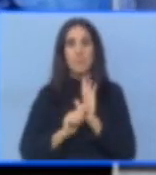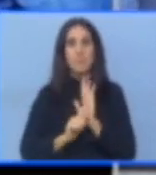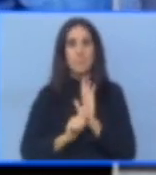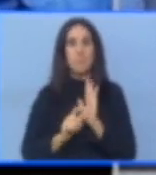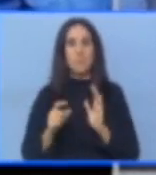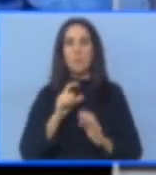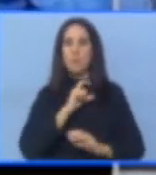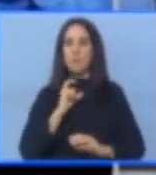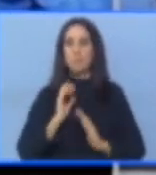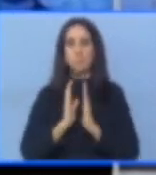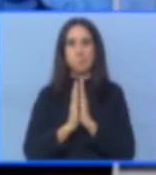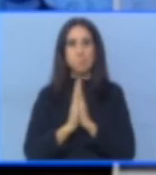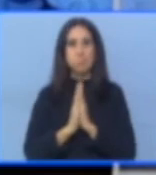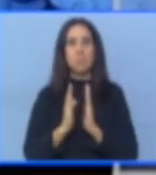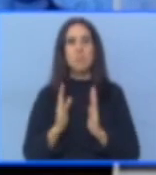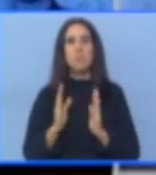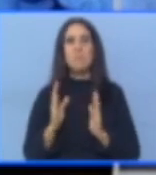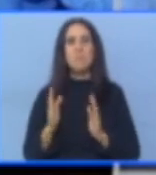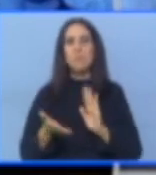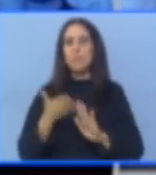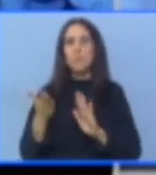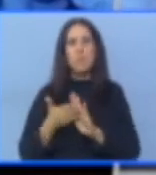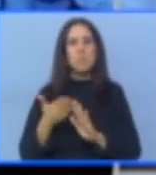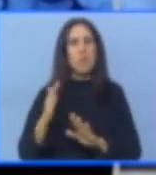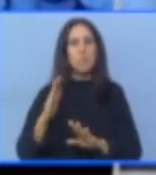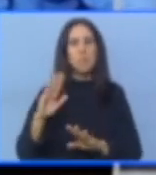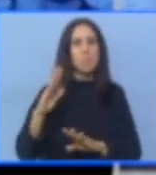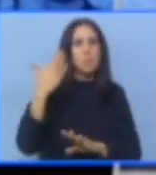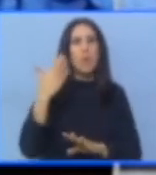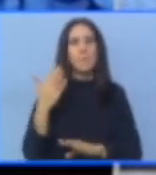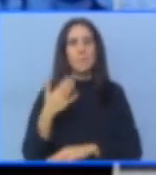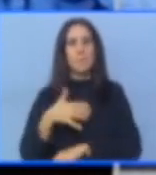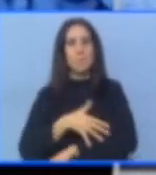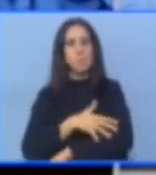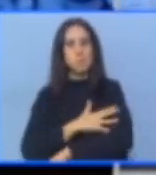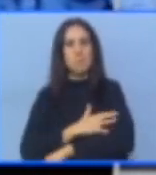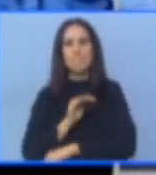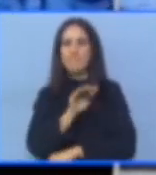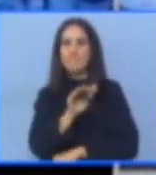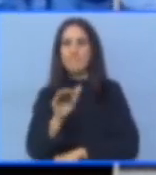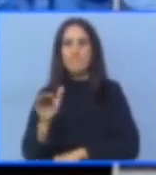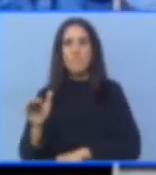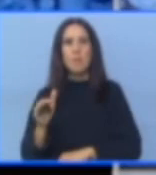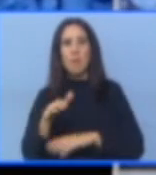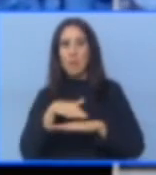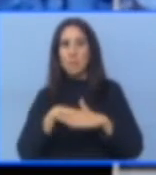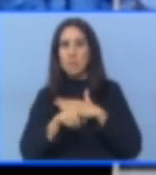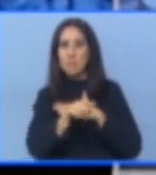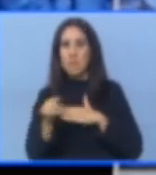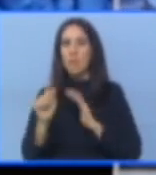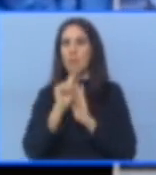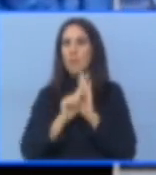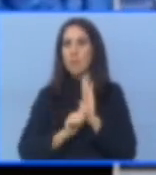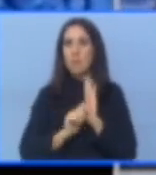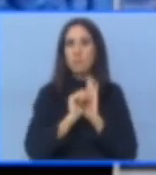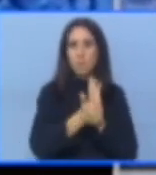O capelão, numa situação de extrema urgência, tem de chamar a atenção aos seus comandantes que determinada ação pode ser eticamente